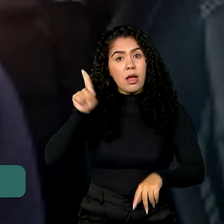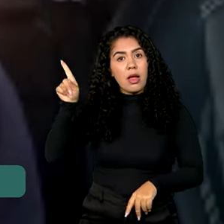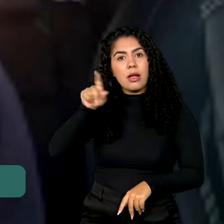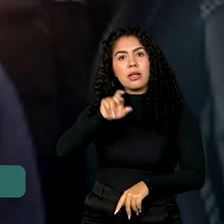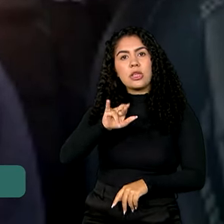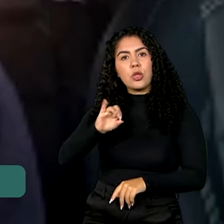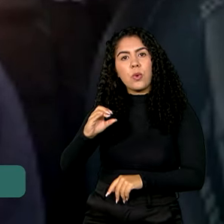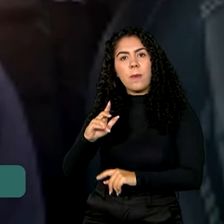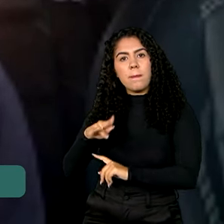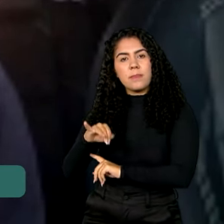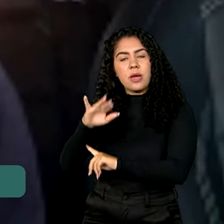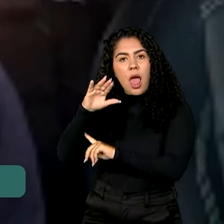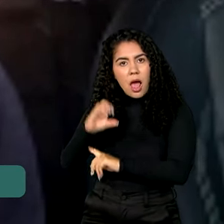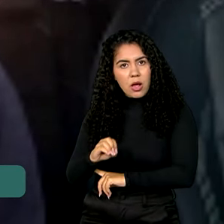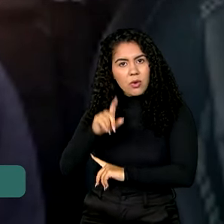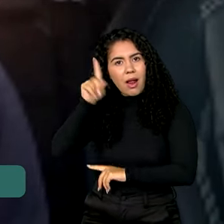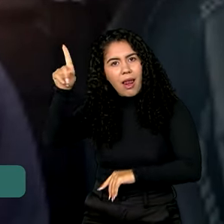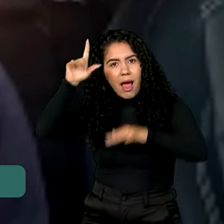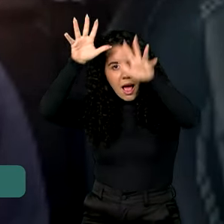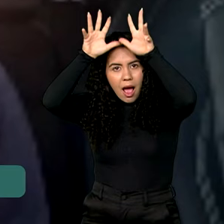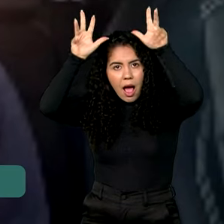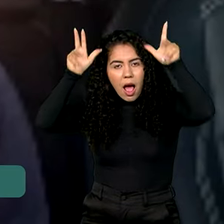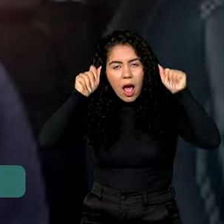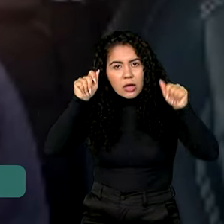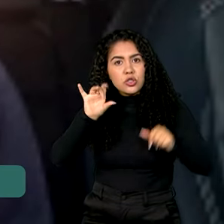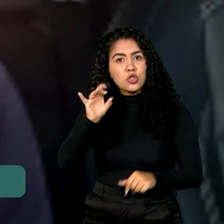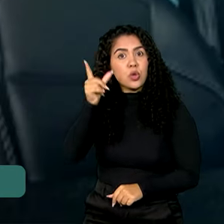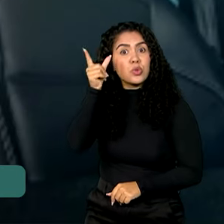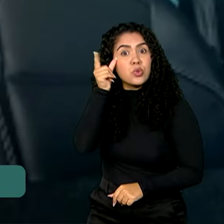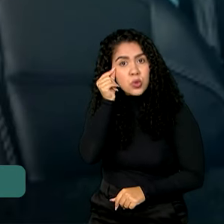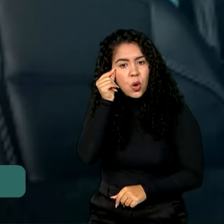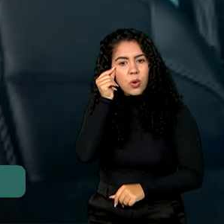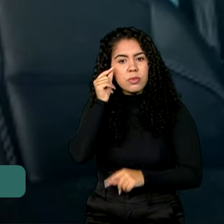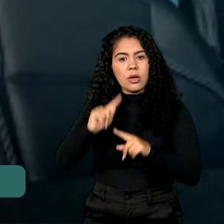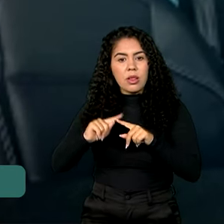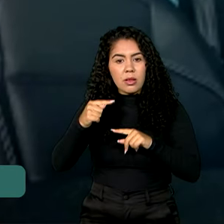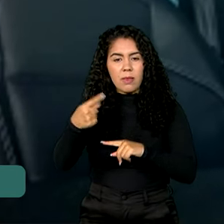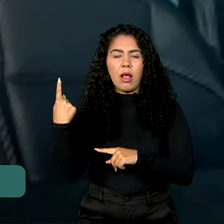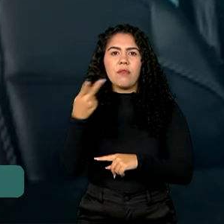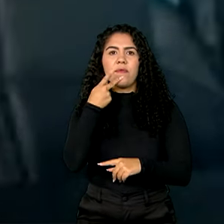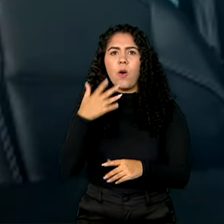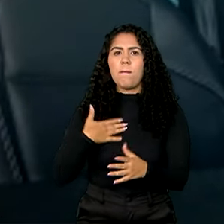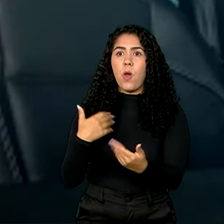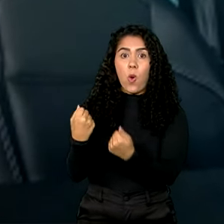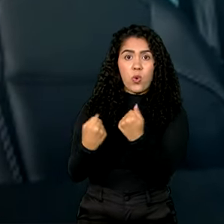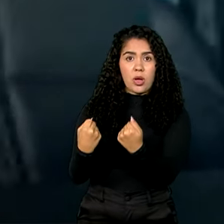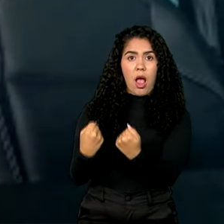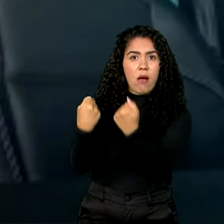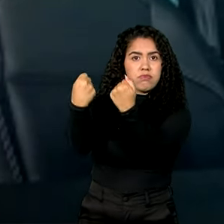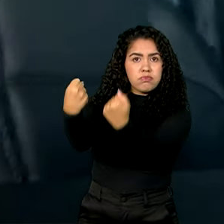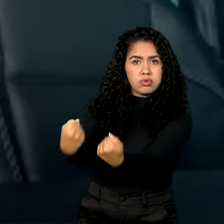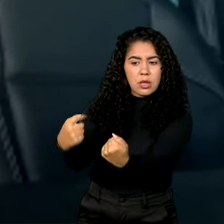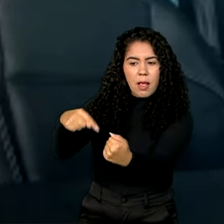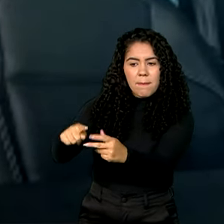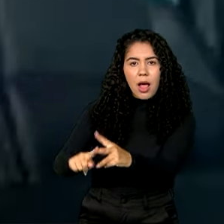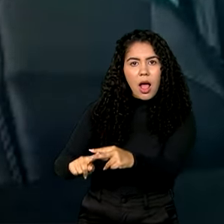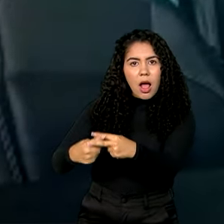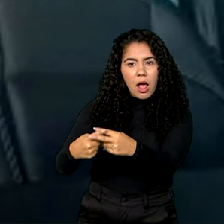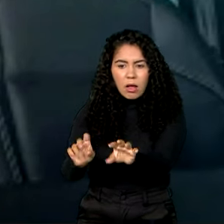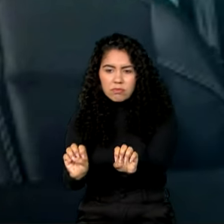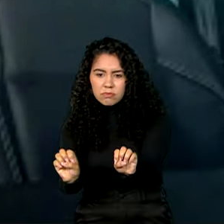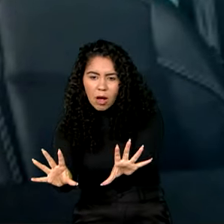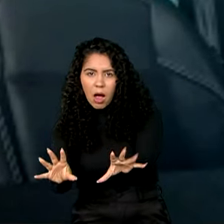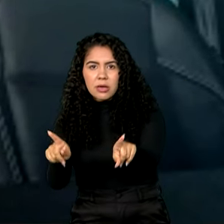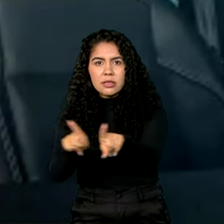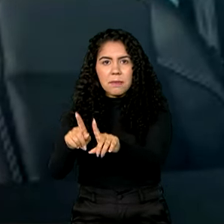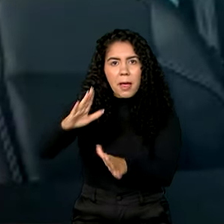motorista só ficou sabendo do recall durante a manutenção do veículo. Como o carro já estava lá para ser feito uma reforma na lanternagem de pintura,